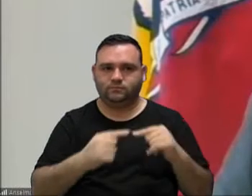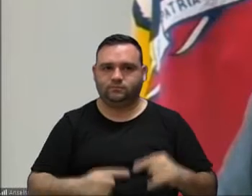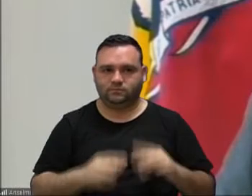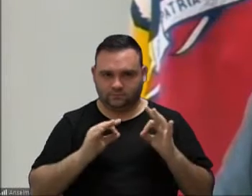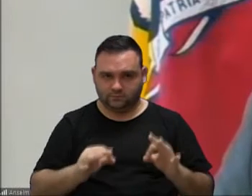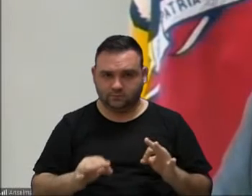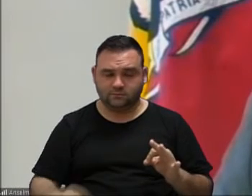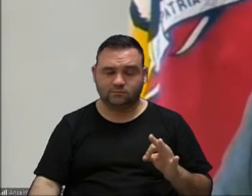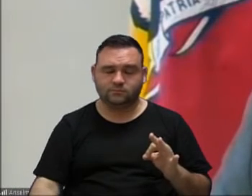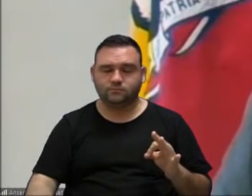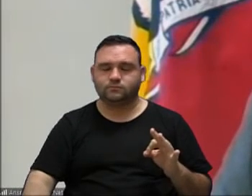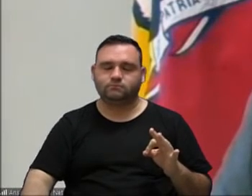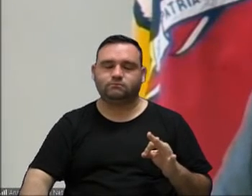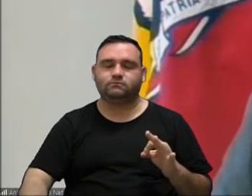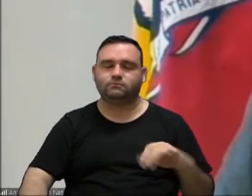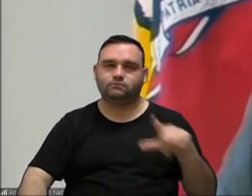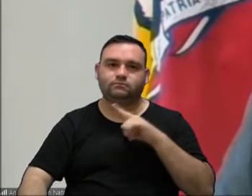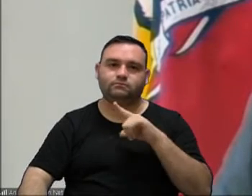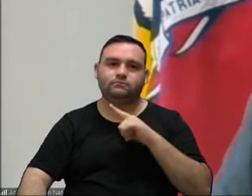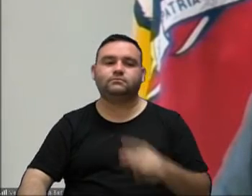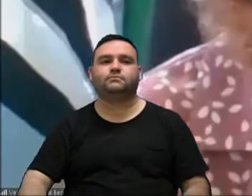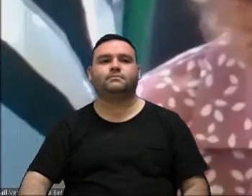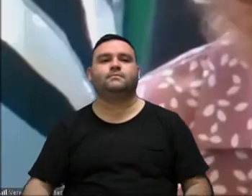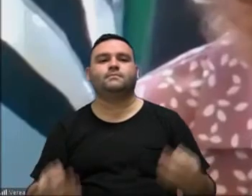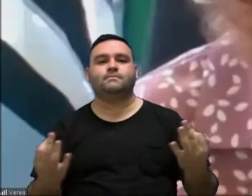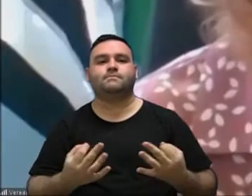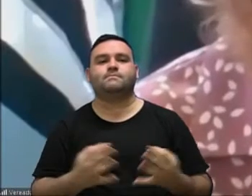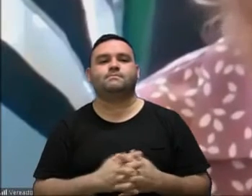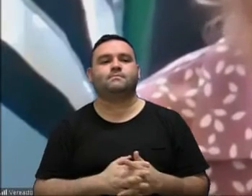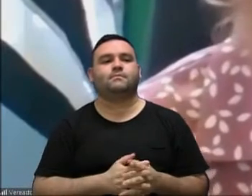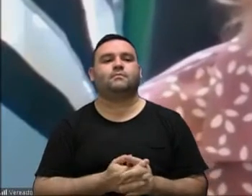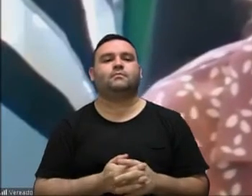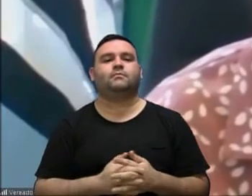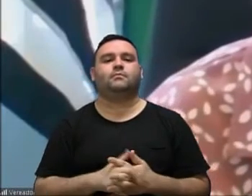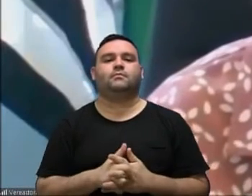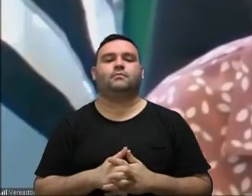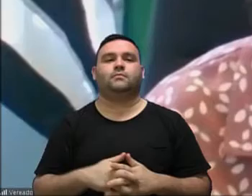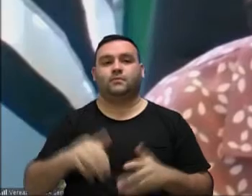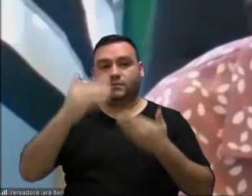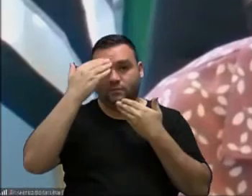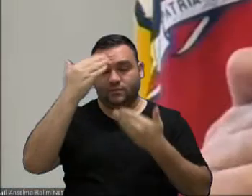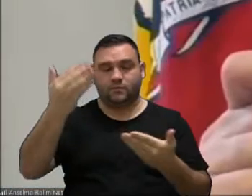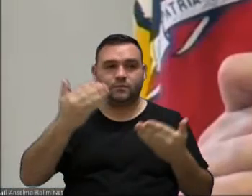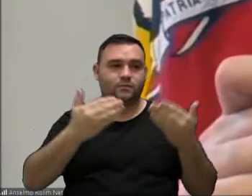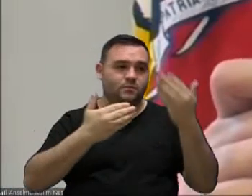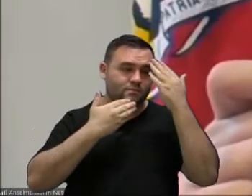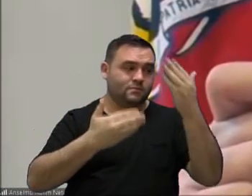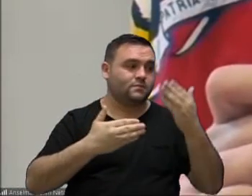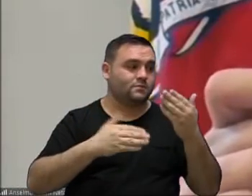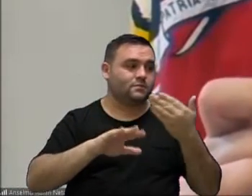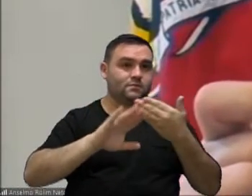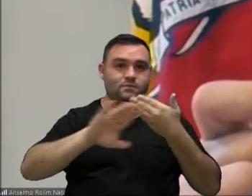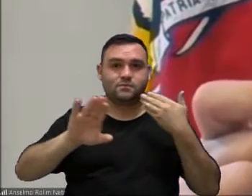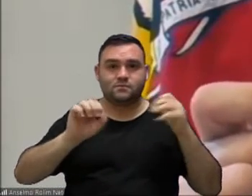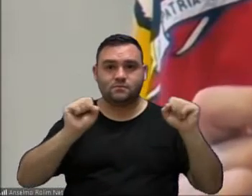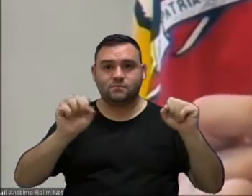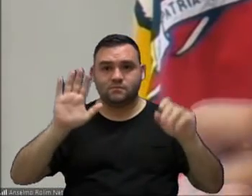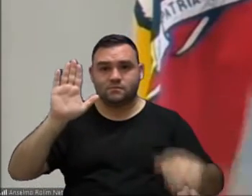ou o constitucional total mesmo constitucional obrigado tem uma parte agora ou não